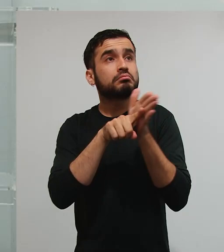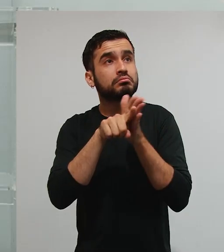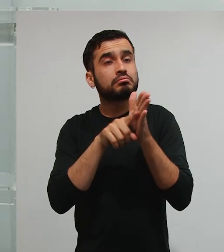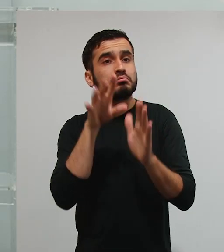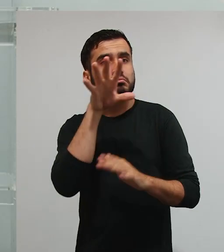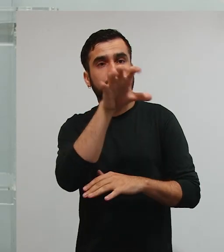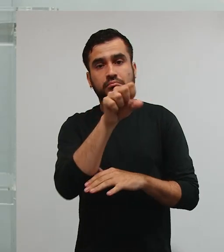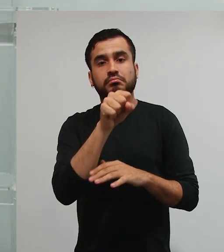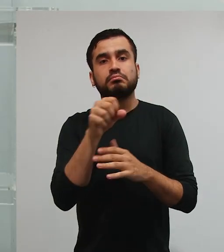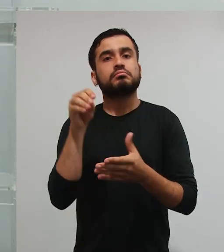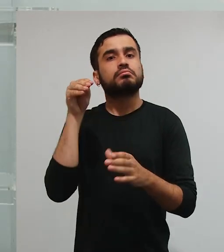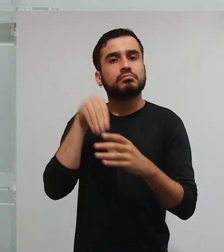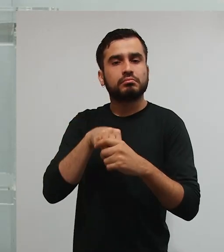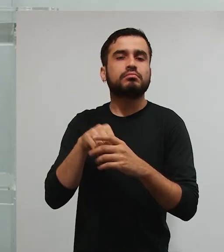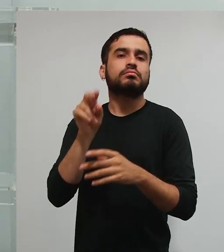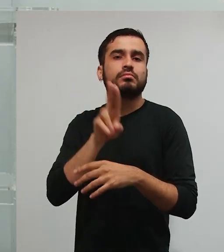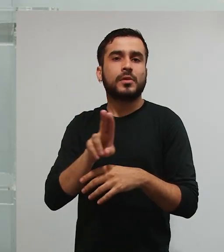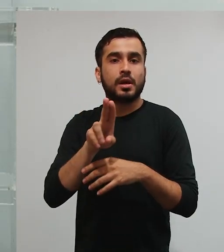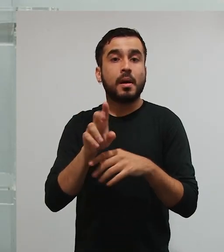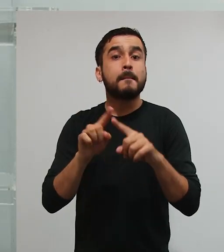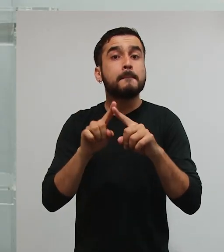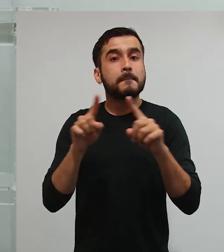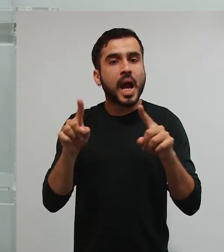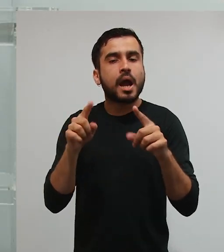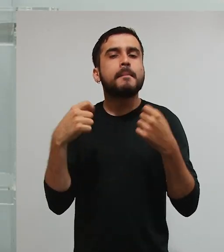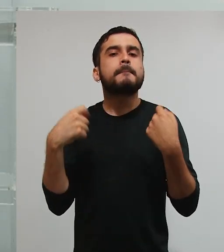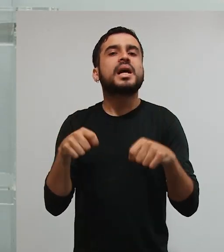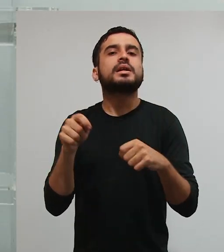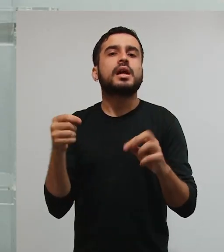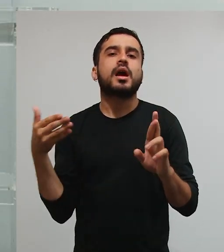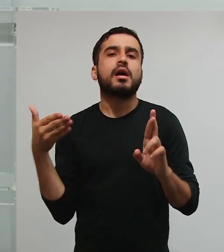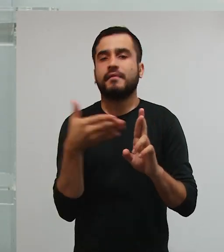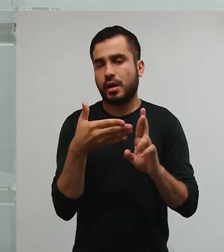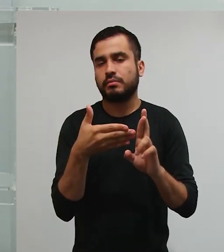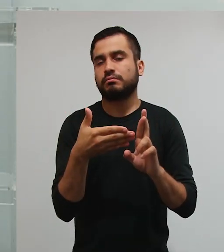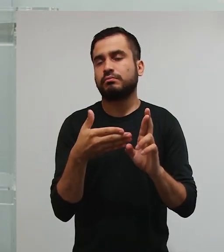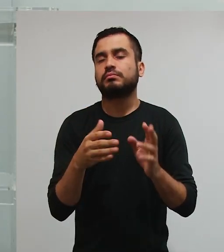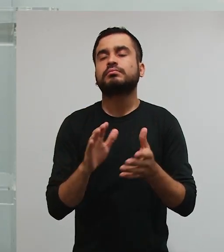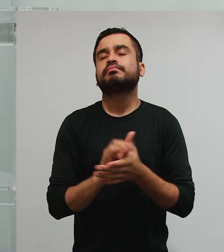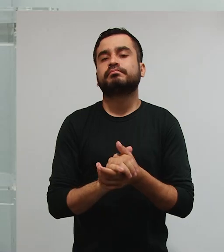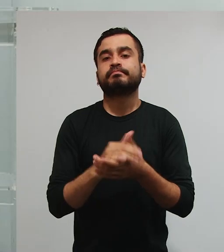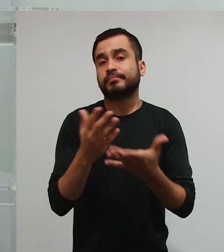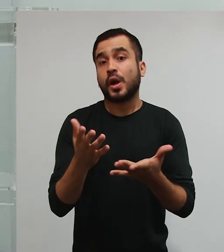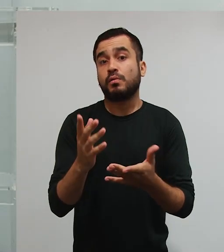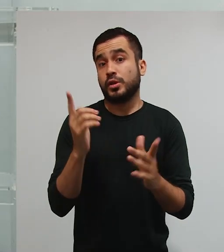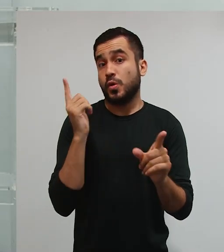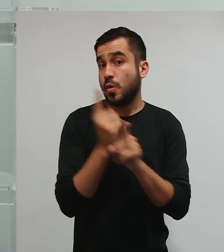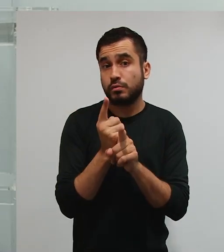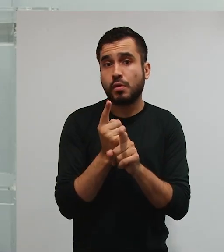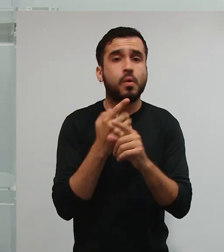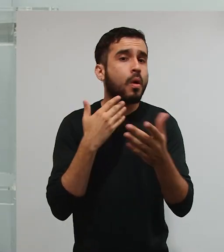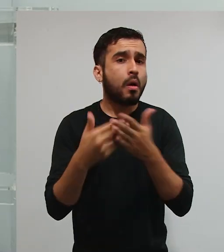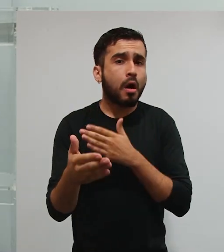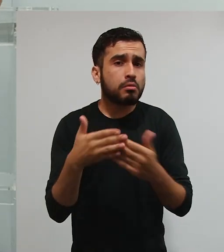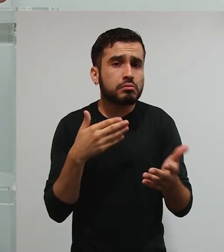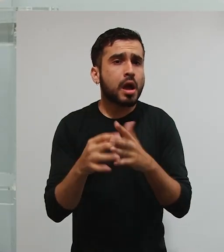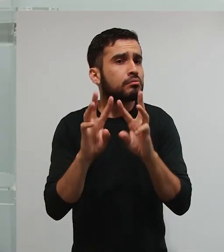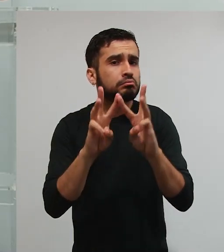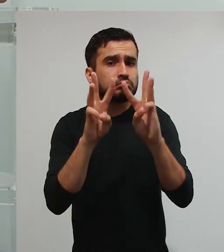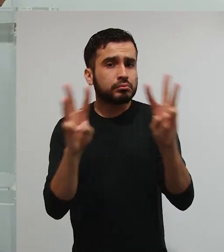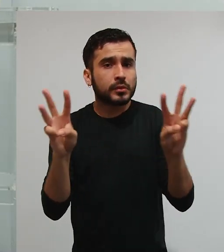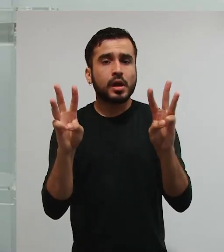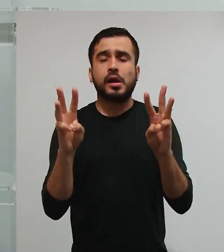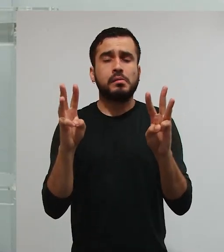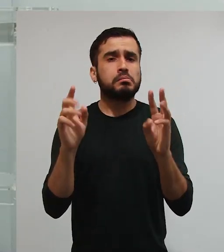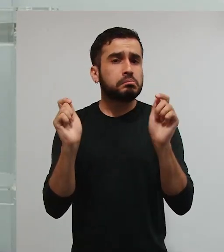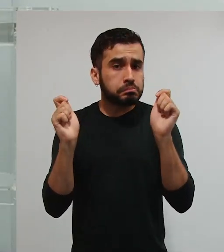buscá-los e utilizá-los desde que faça referência à fonte. Então, se for usar um material que você encontrou em alguma plataforma, em